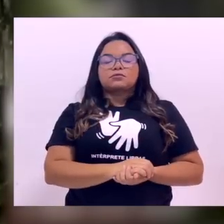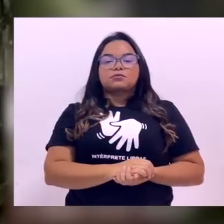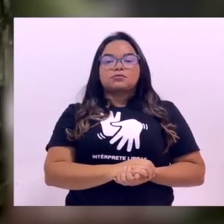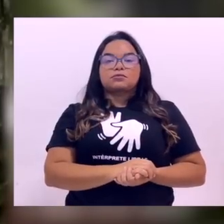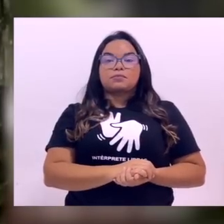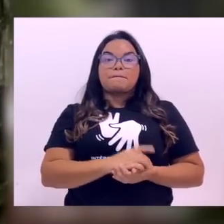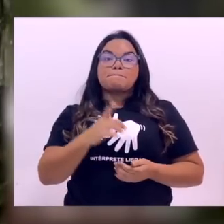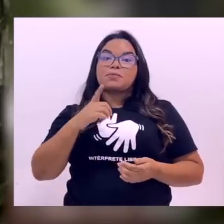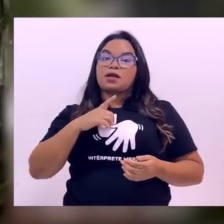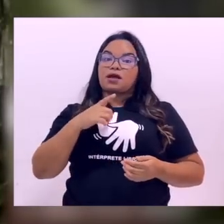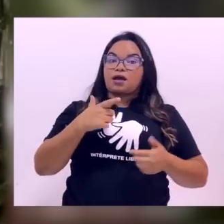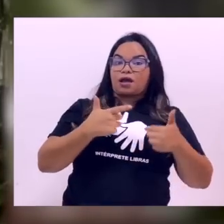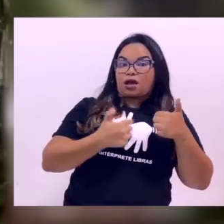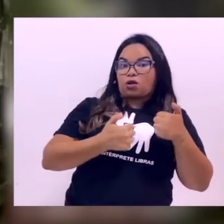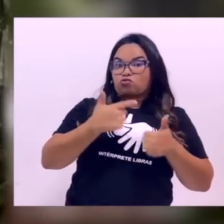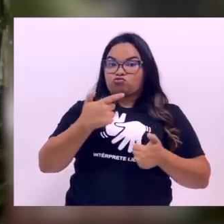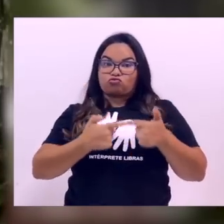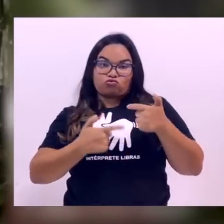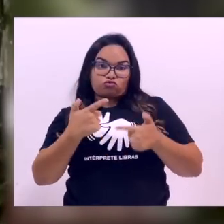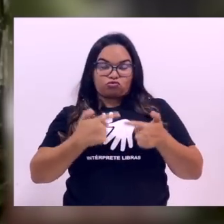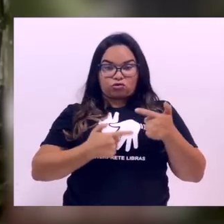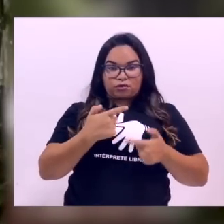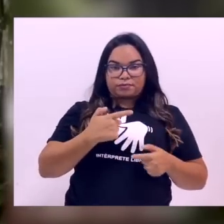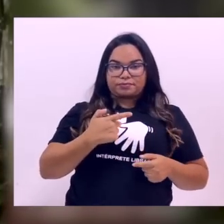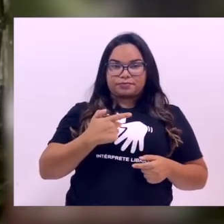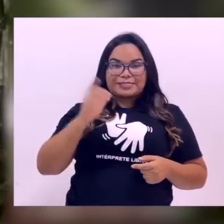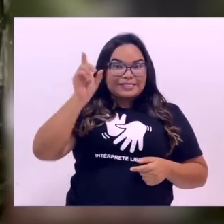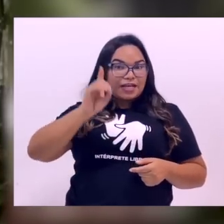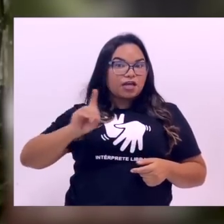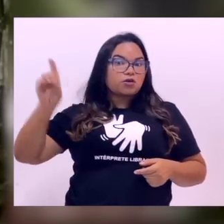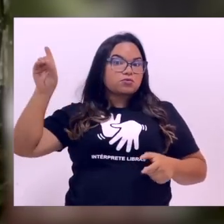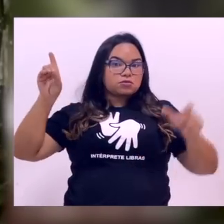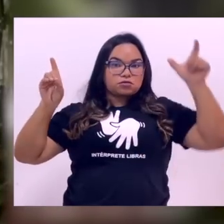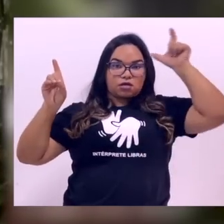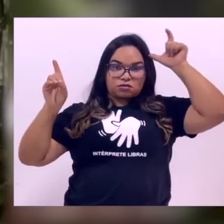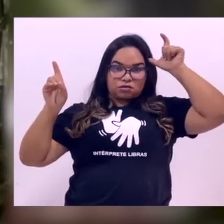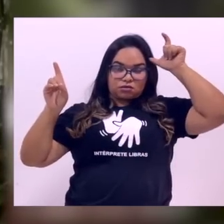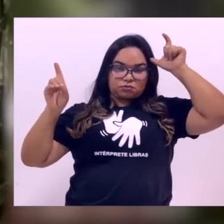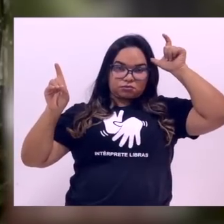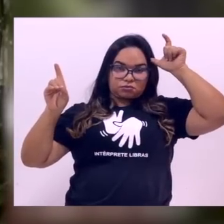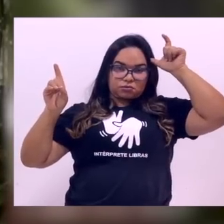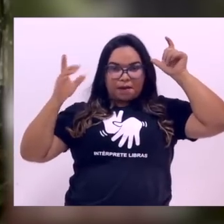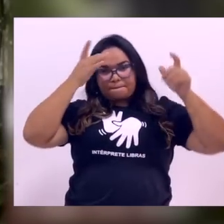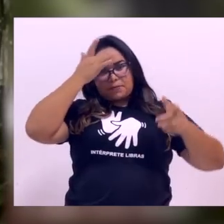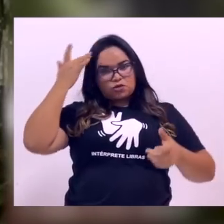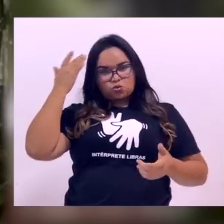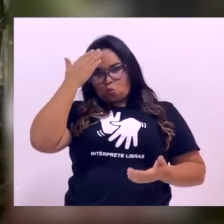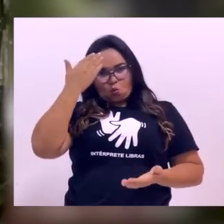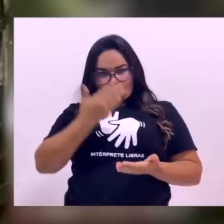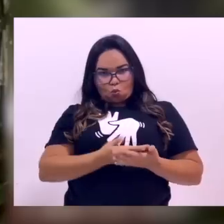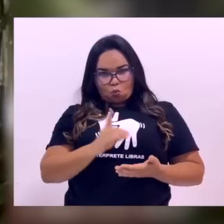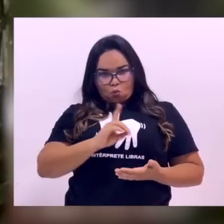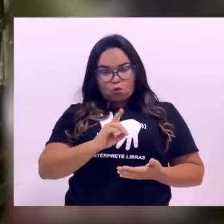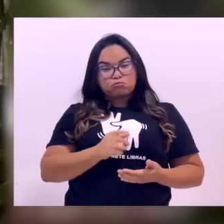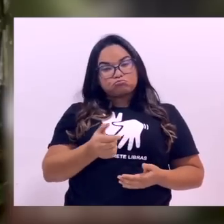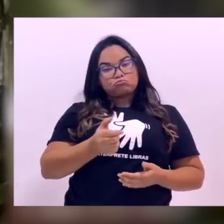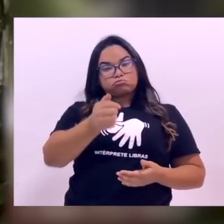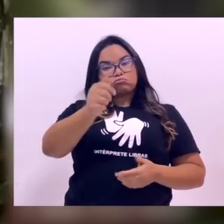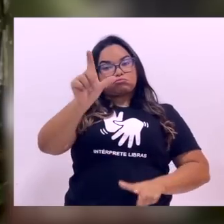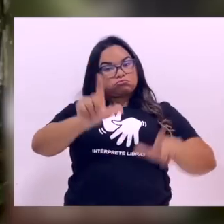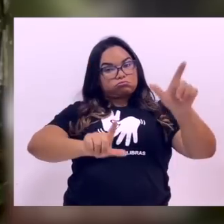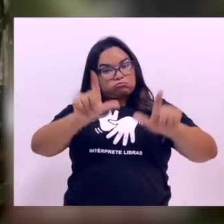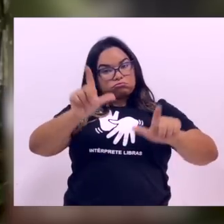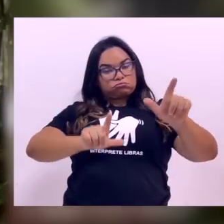tema. Agora, há uma guerra entre o bem e o mal neste planeta, e se alguém não acredita nisto, basta ligar